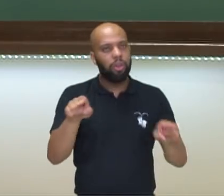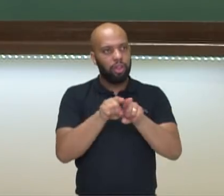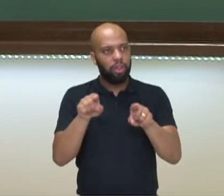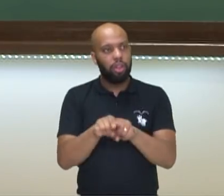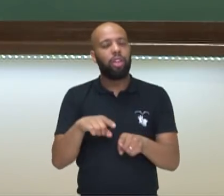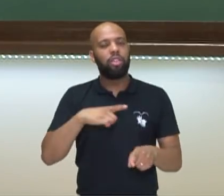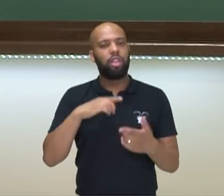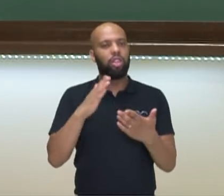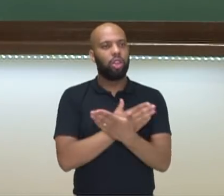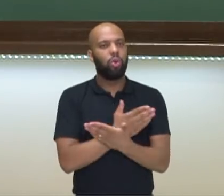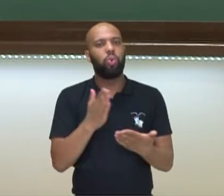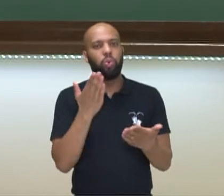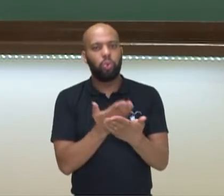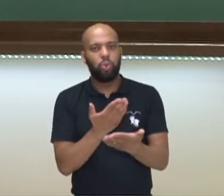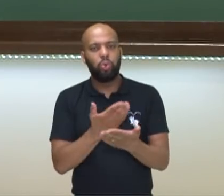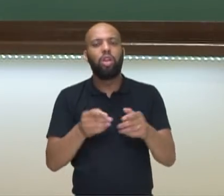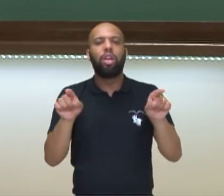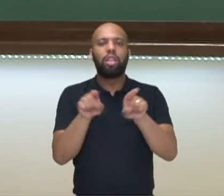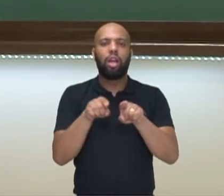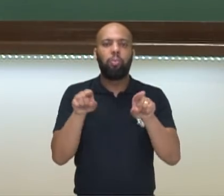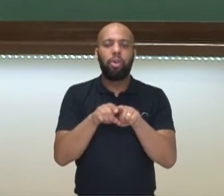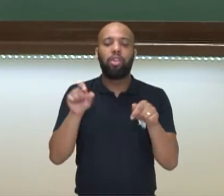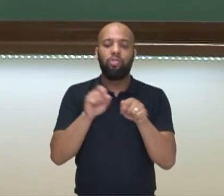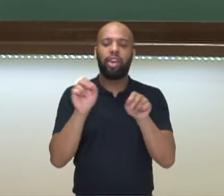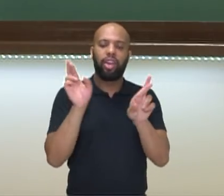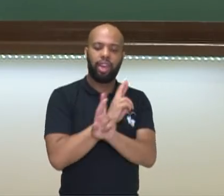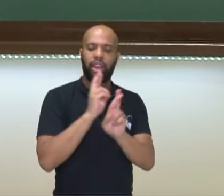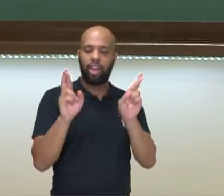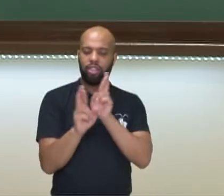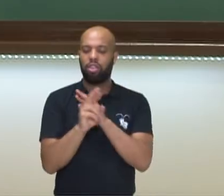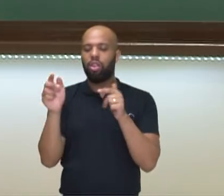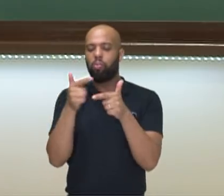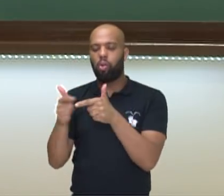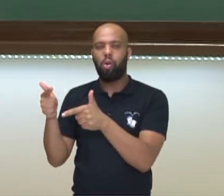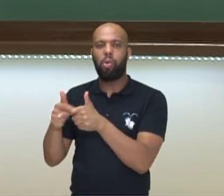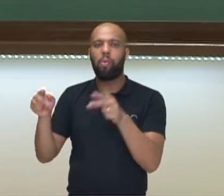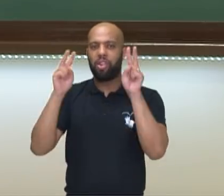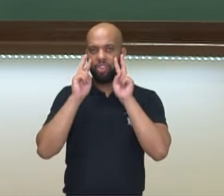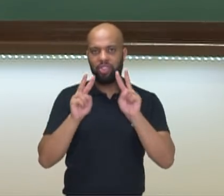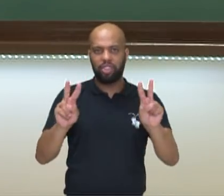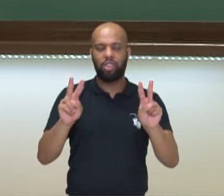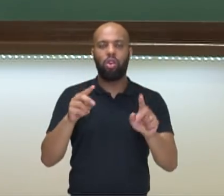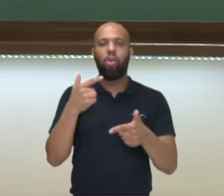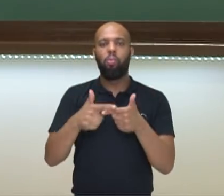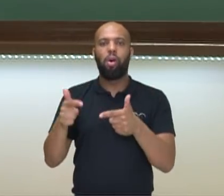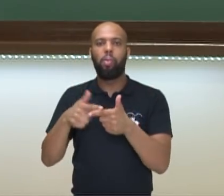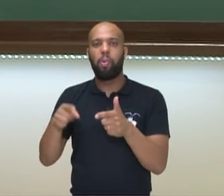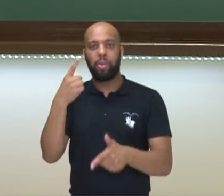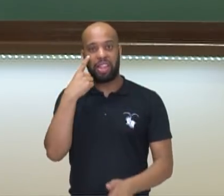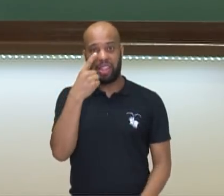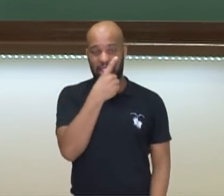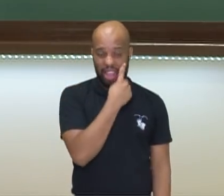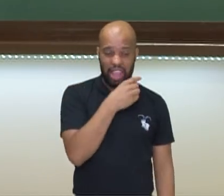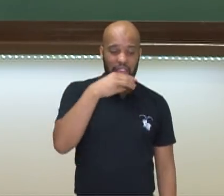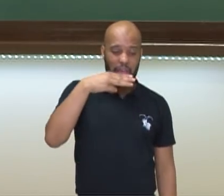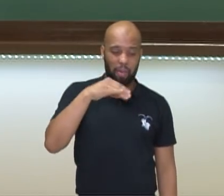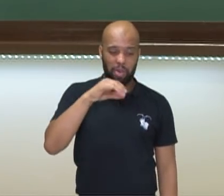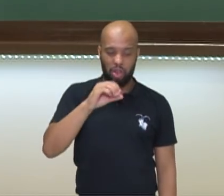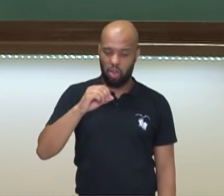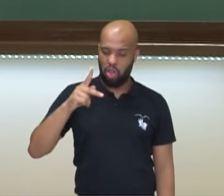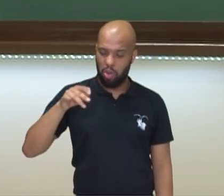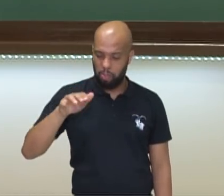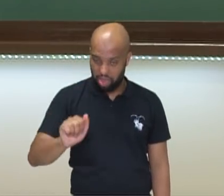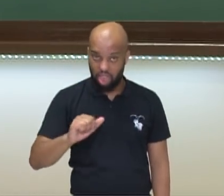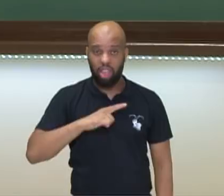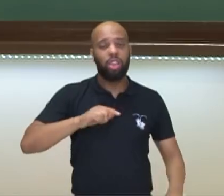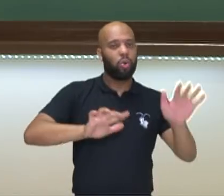existem alguns estudos relacionando problemas de visão, principalmente de miopia, com realidade virtual. Então, esse é um